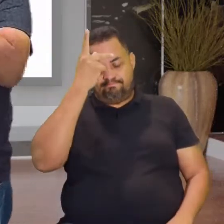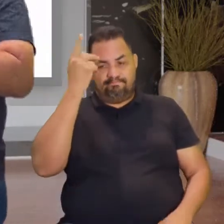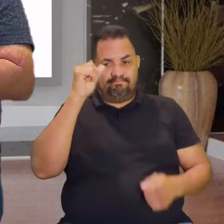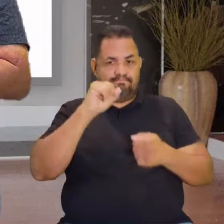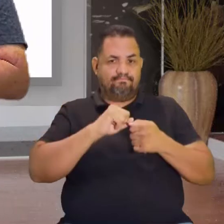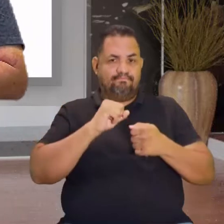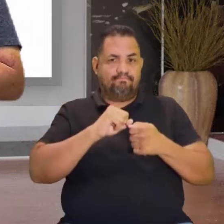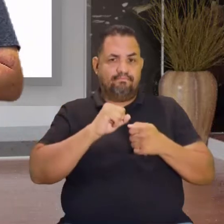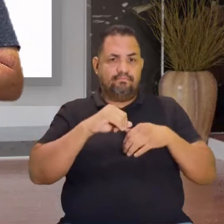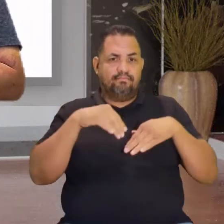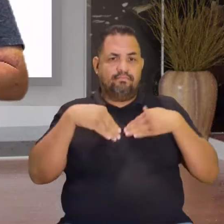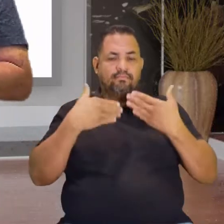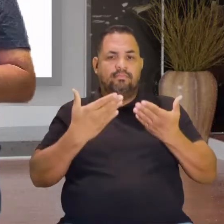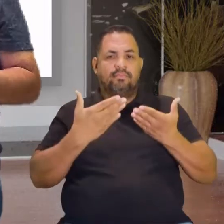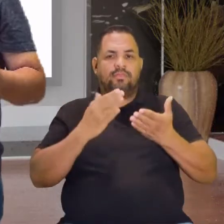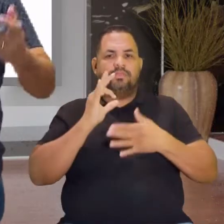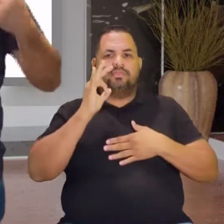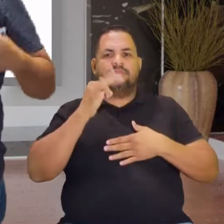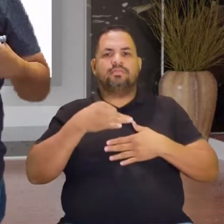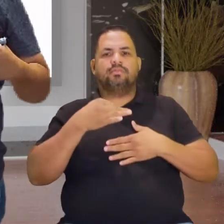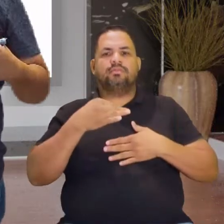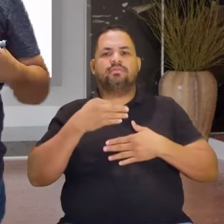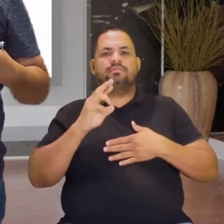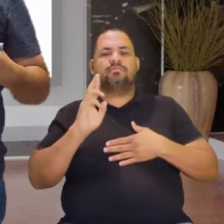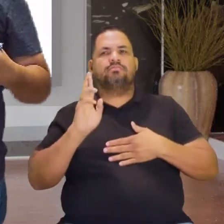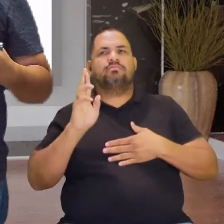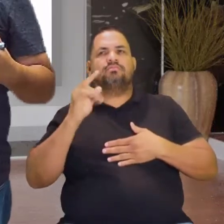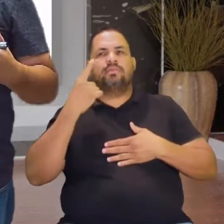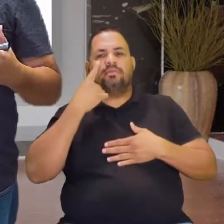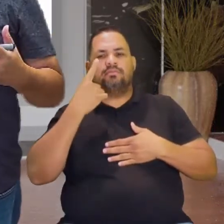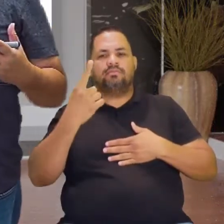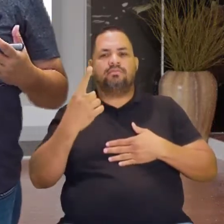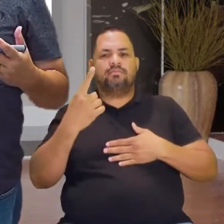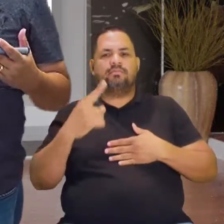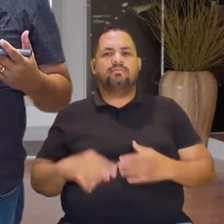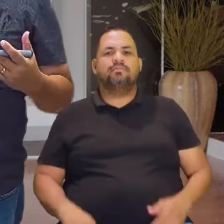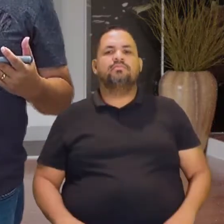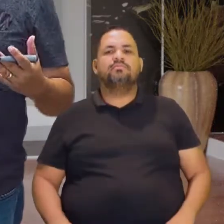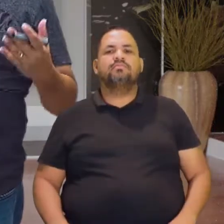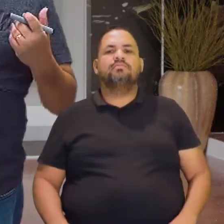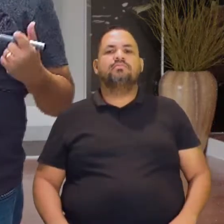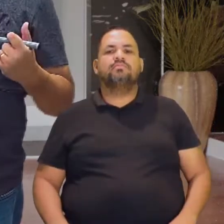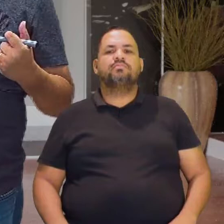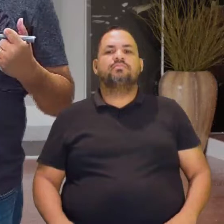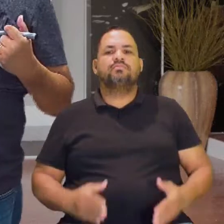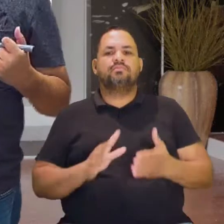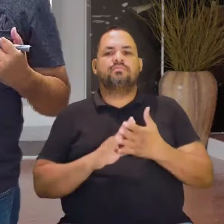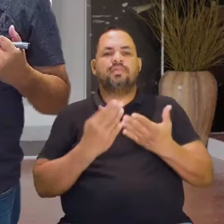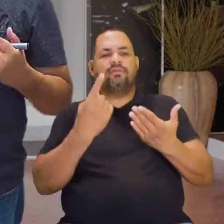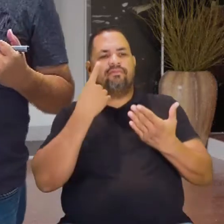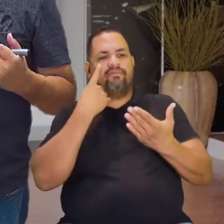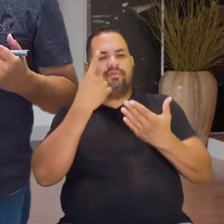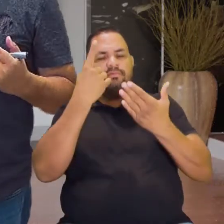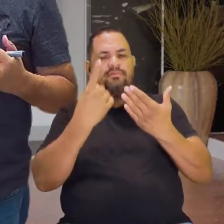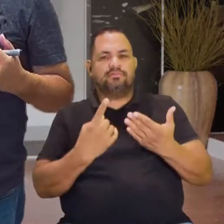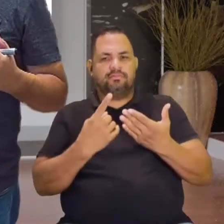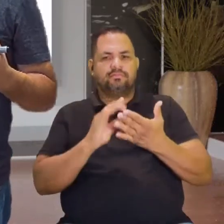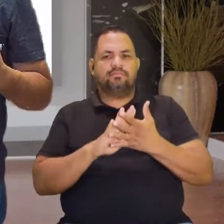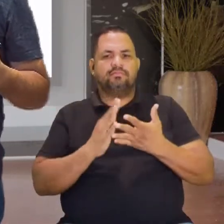ela está certa ao ressaltar o lado de quem está observando, quem está recebendo a obra de arte. Quer